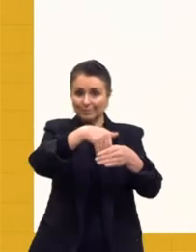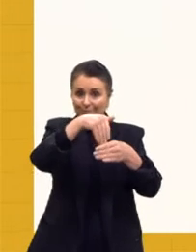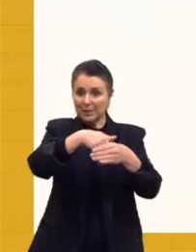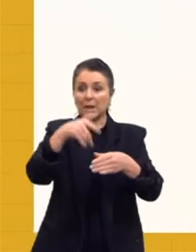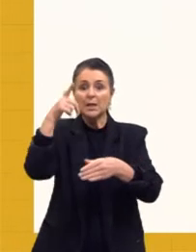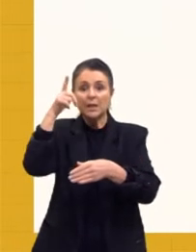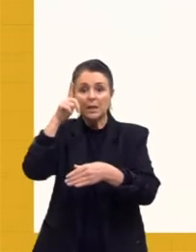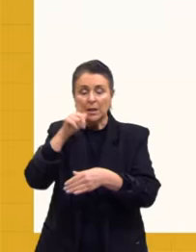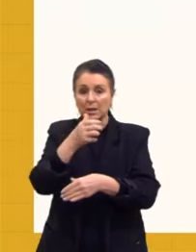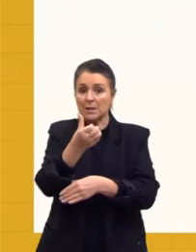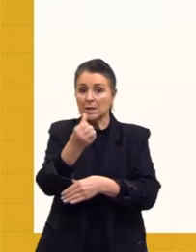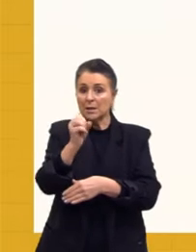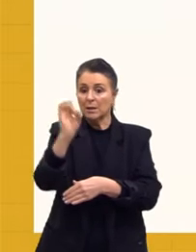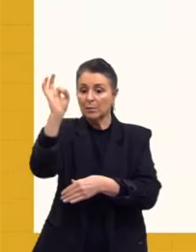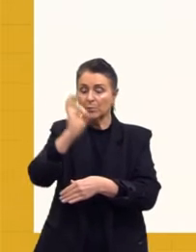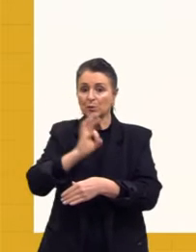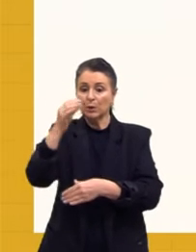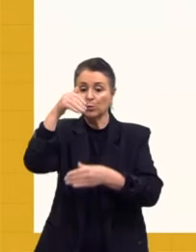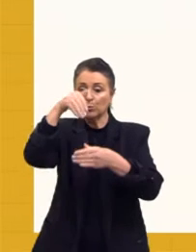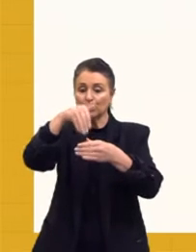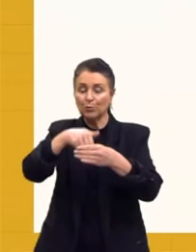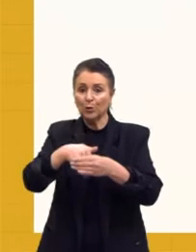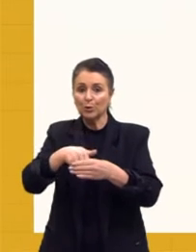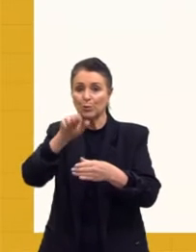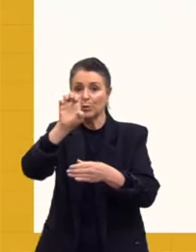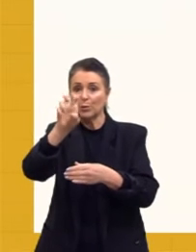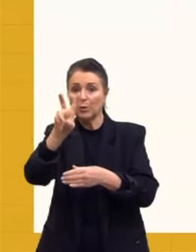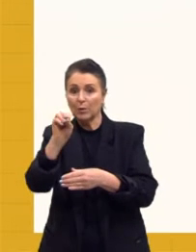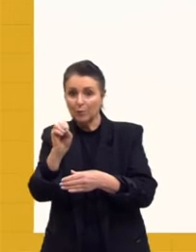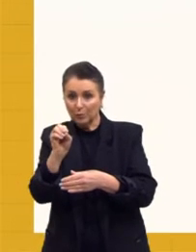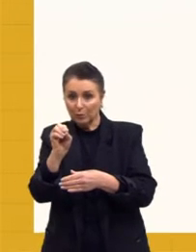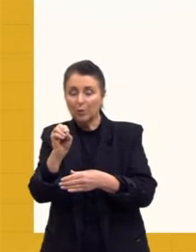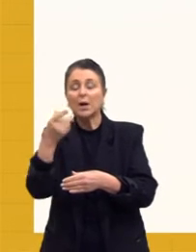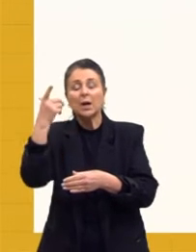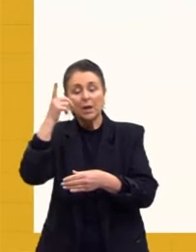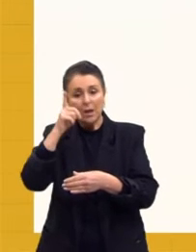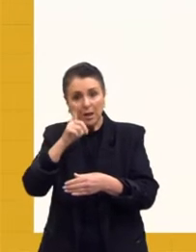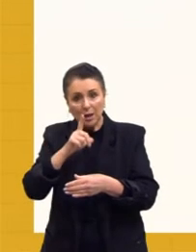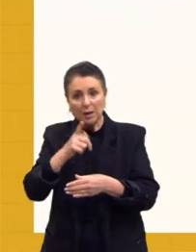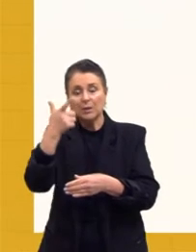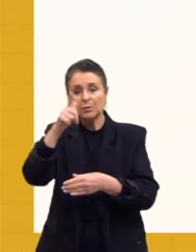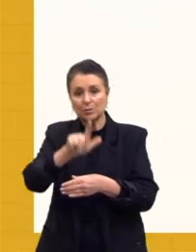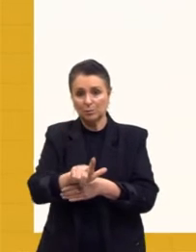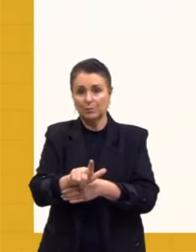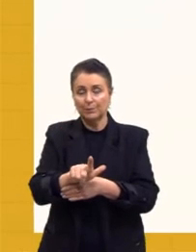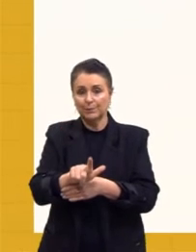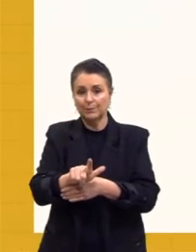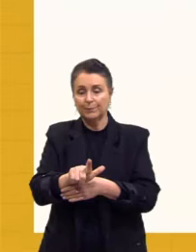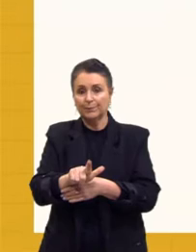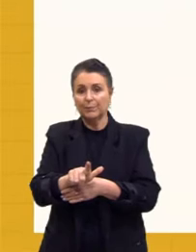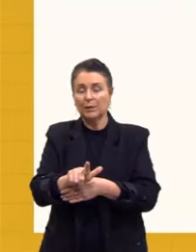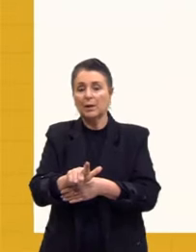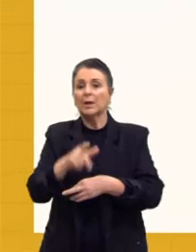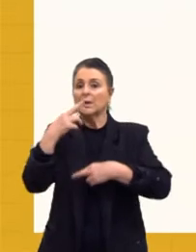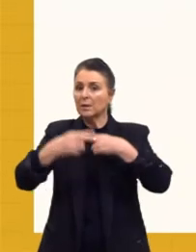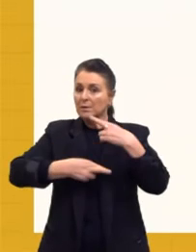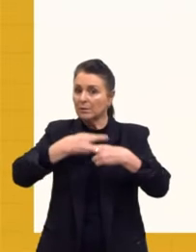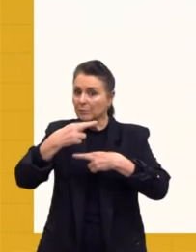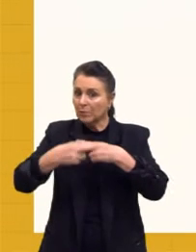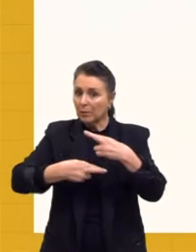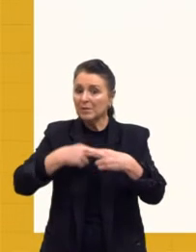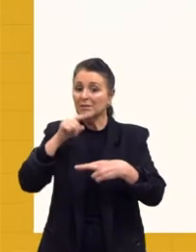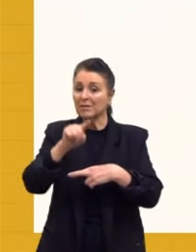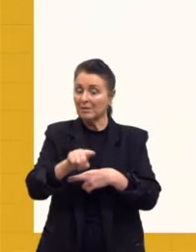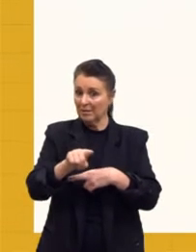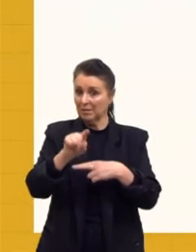de novo sessenta por cento dos votos né e ele vai tentar se perpetuar Essa questão aí dentro dessas reformas dele o